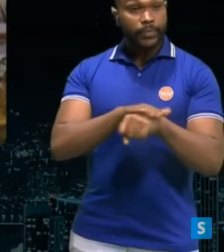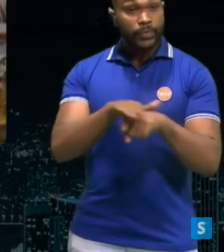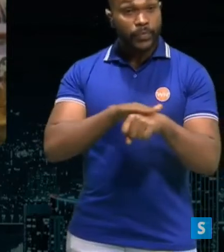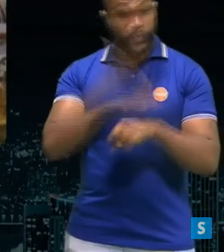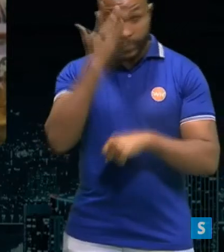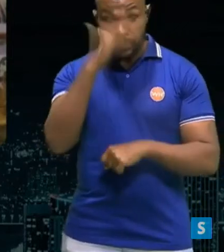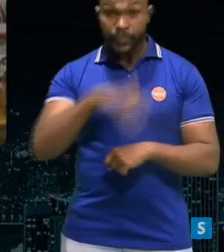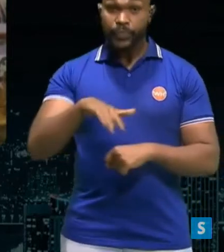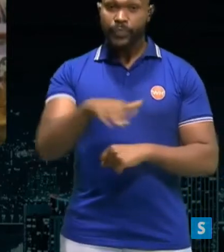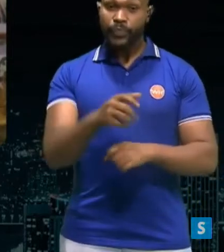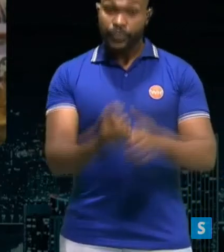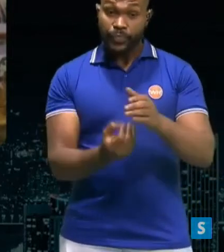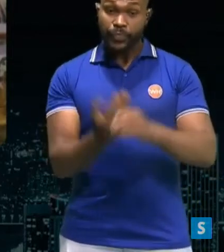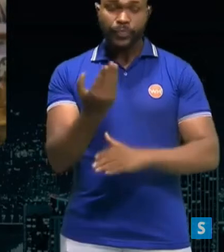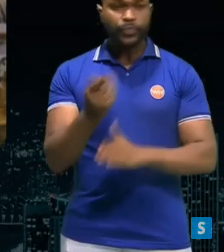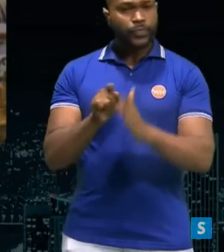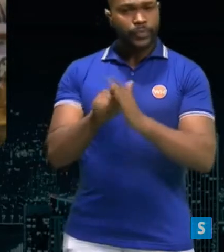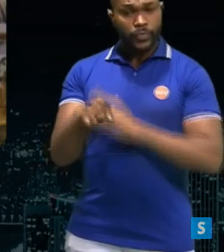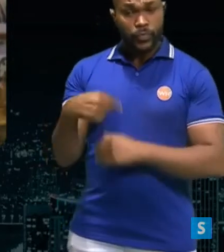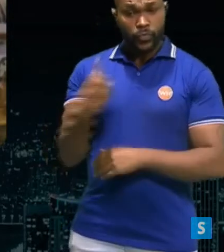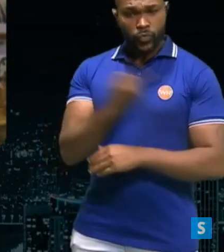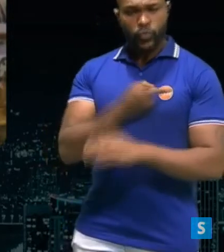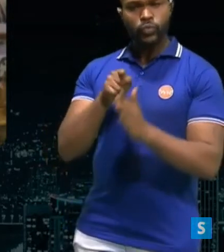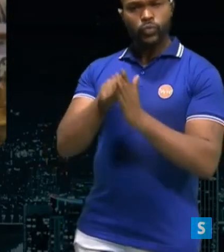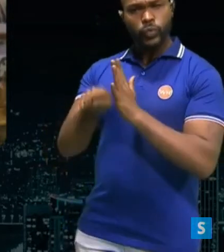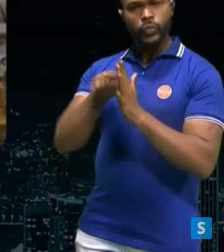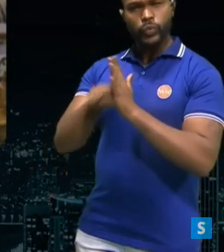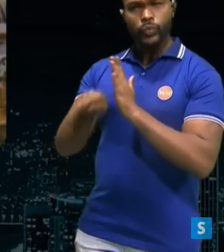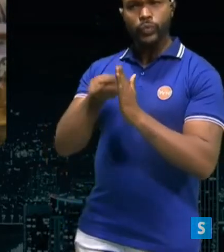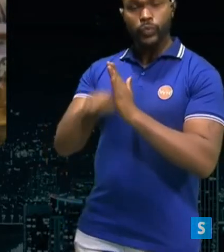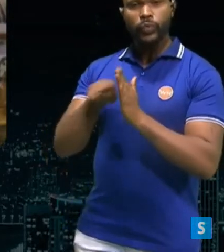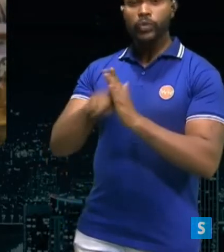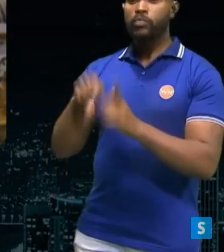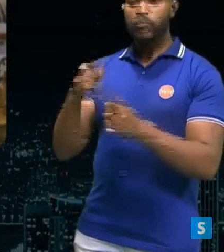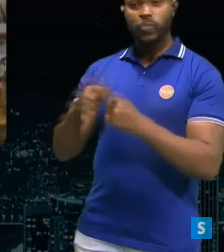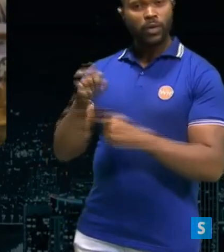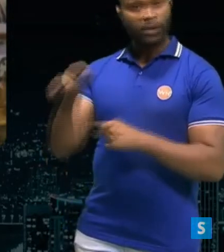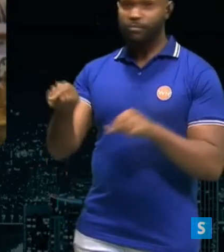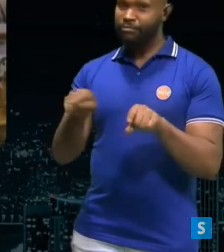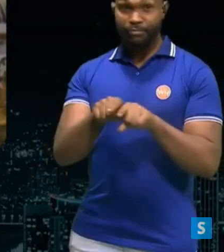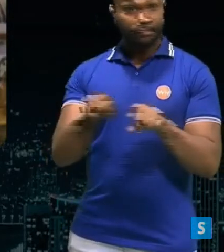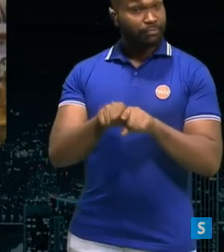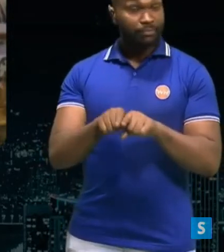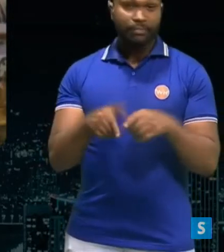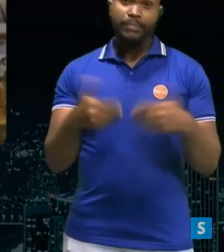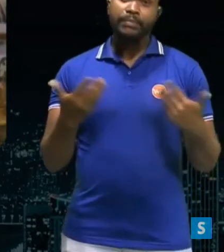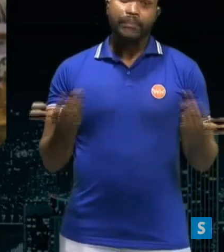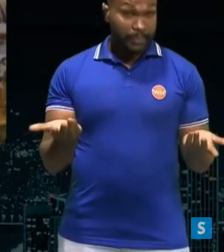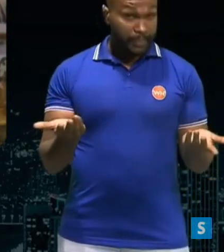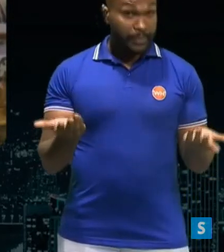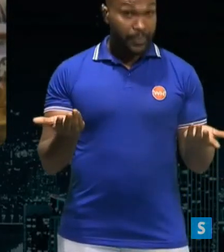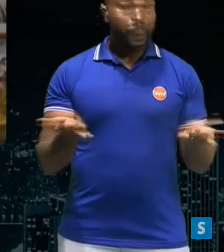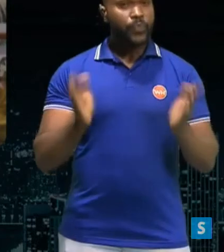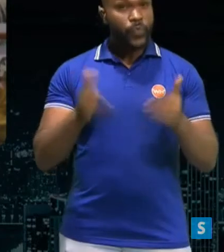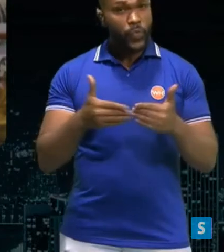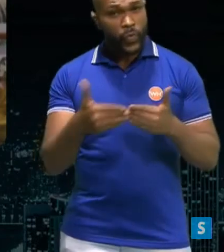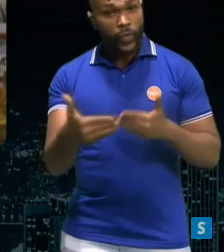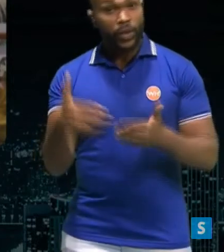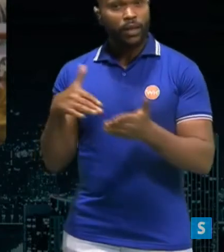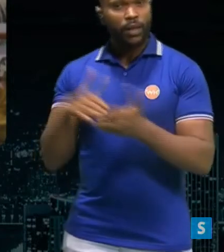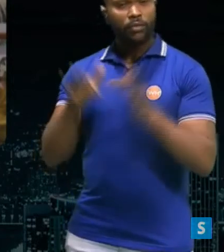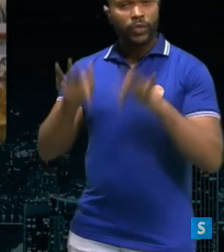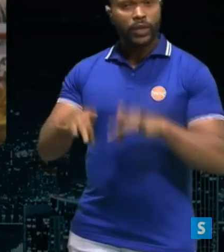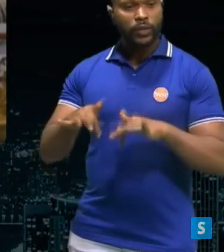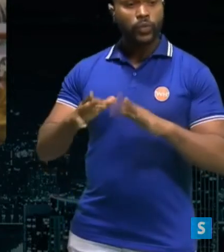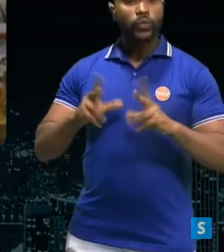com os fundadores questionando aquilo que a gente questiona tudo é porque ele questiona tudo também então desde o começo até